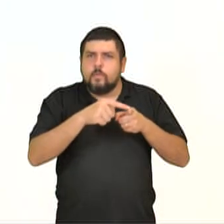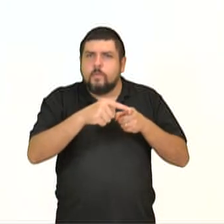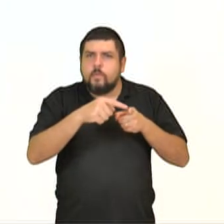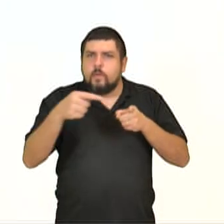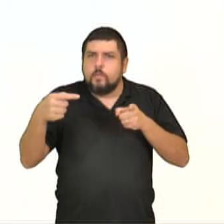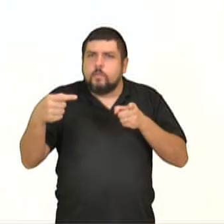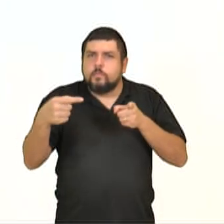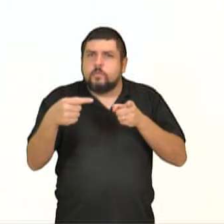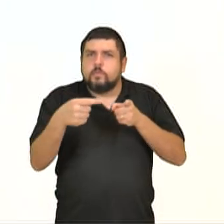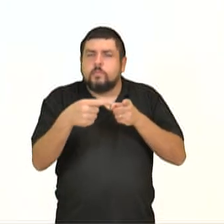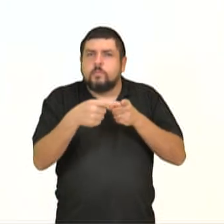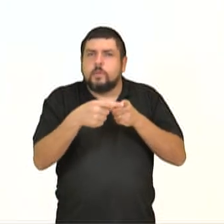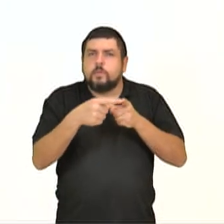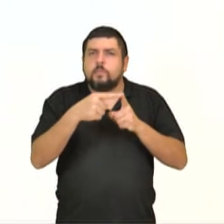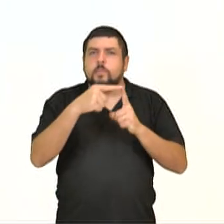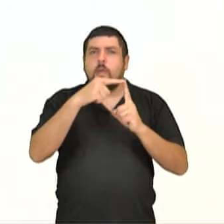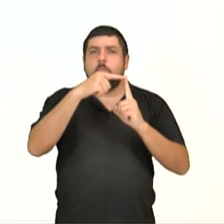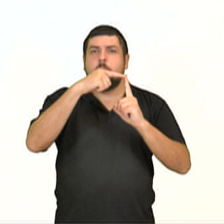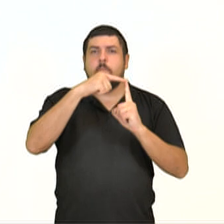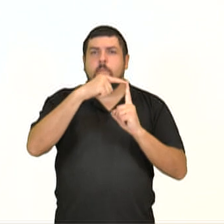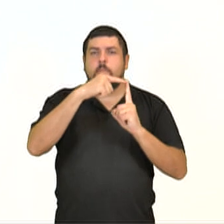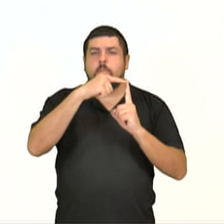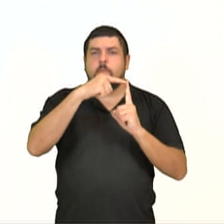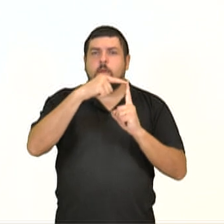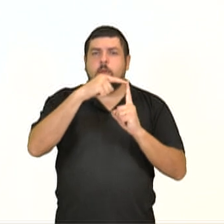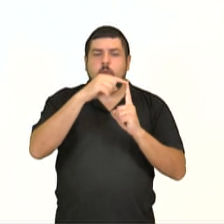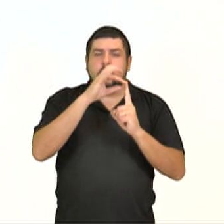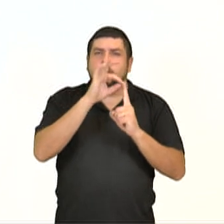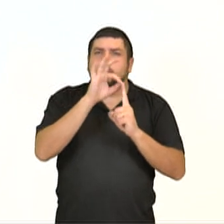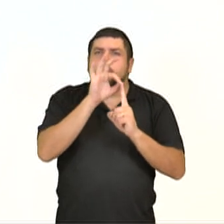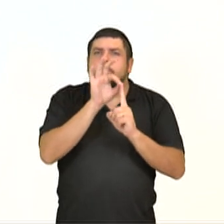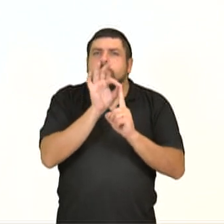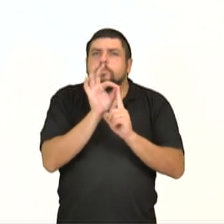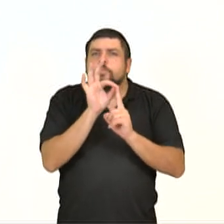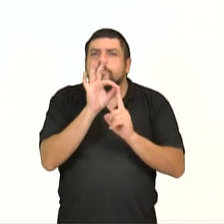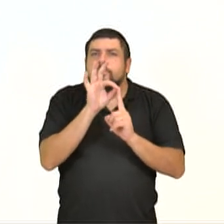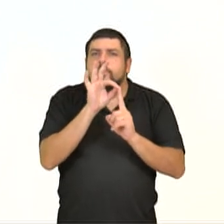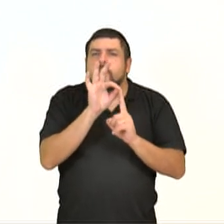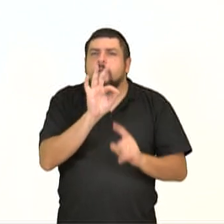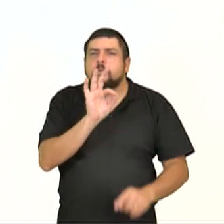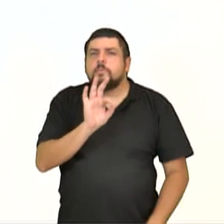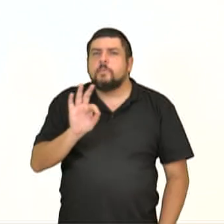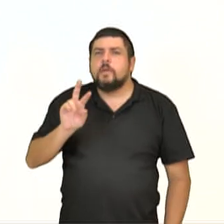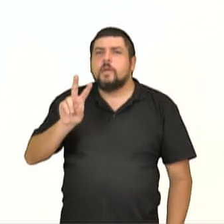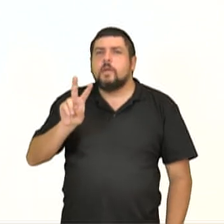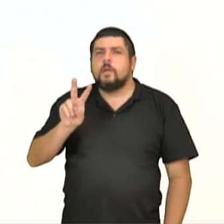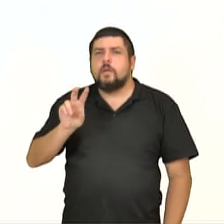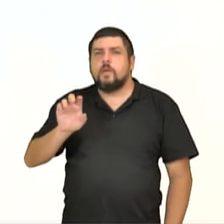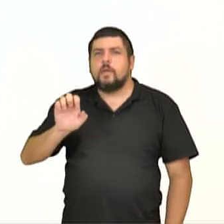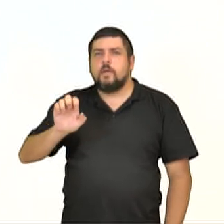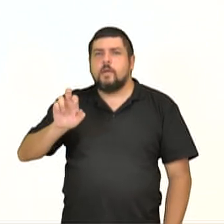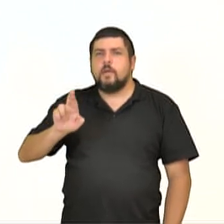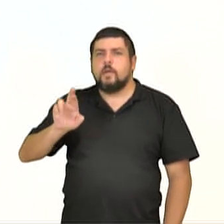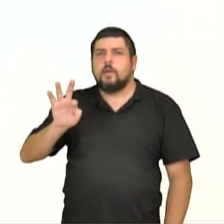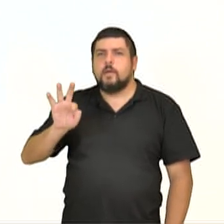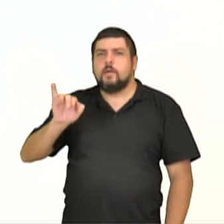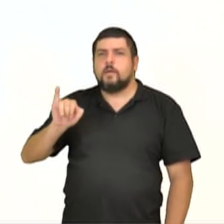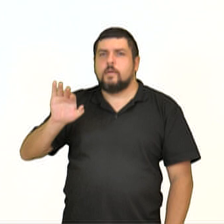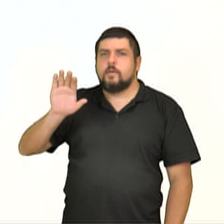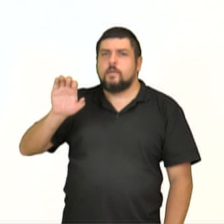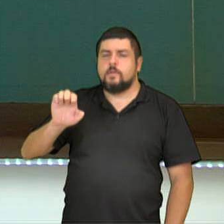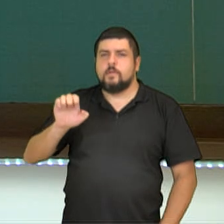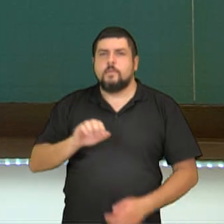ó? É, são os meus vértices. Então, essas pontinhas aqui, ó, ou seja, o encontro das